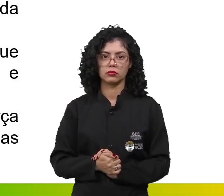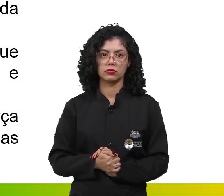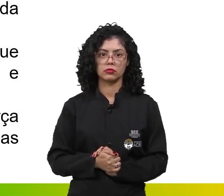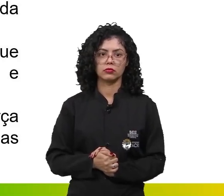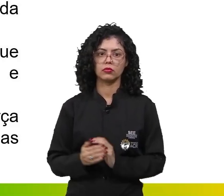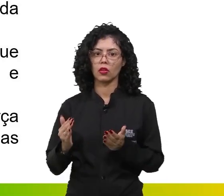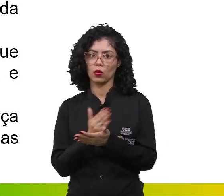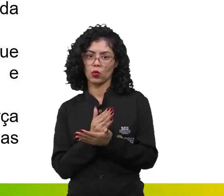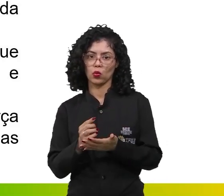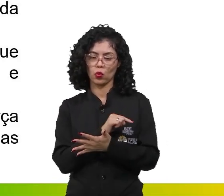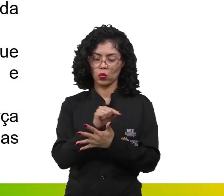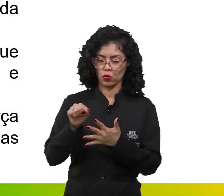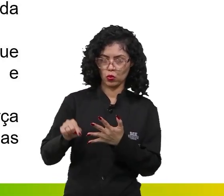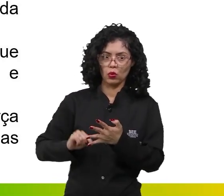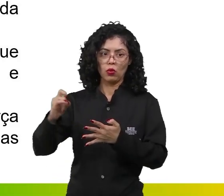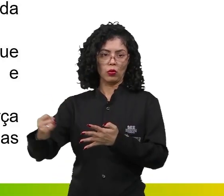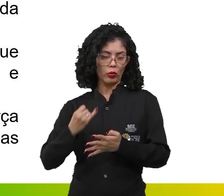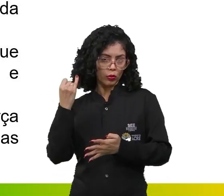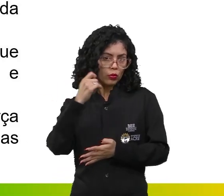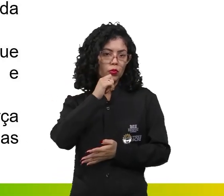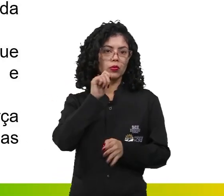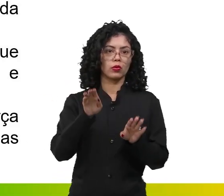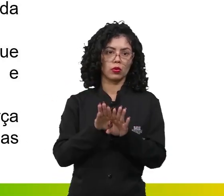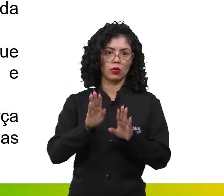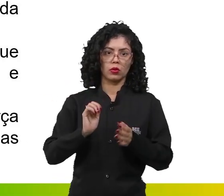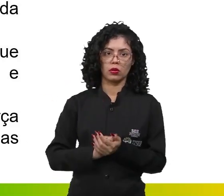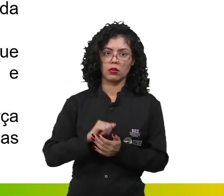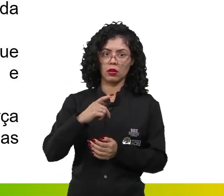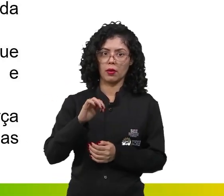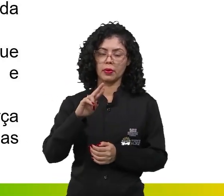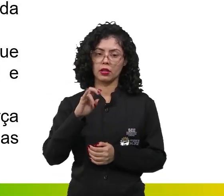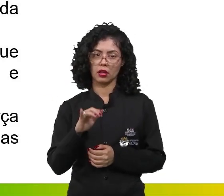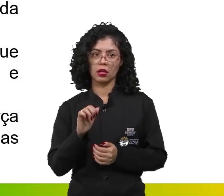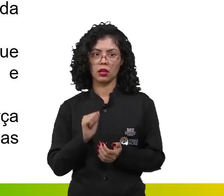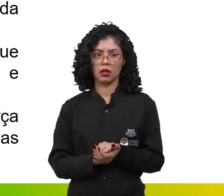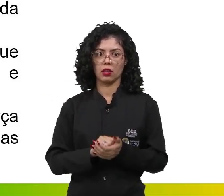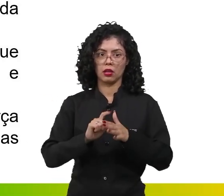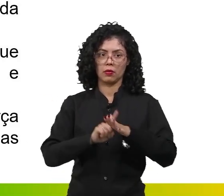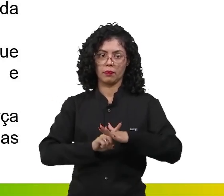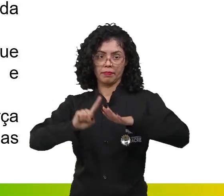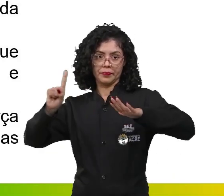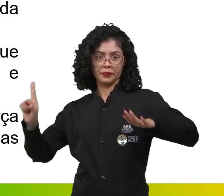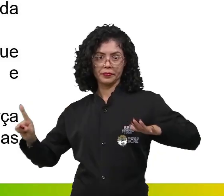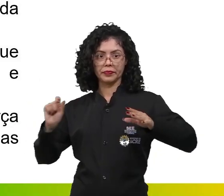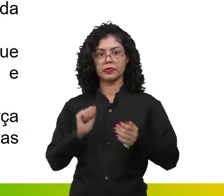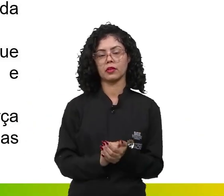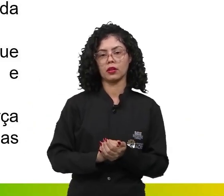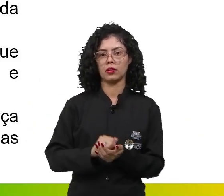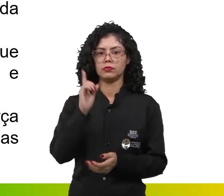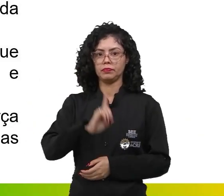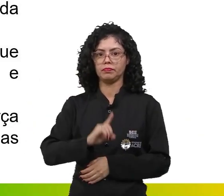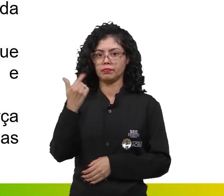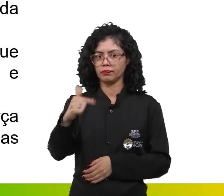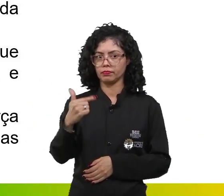Essas são algumas das principais características do apartheid: segregação racial, privação de direitos, lei e